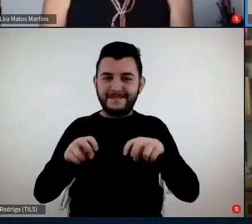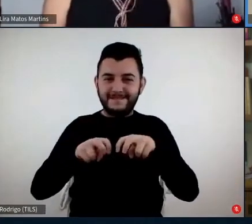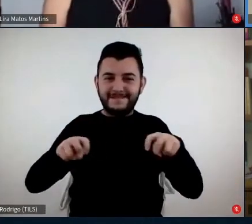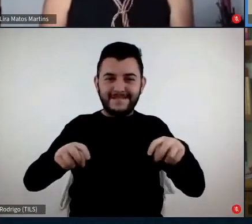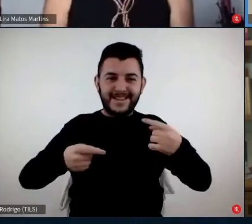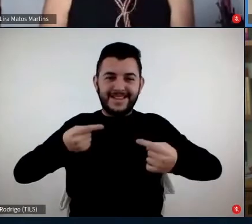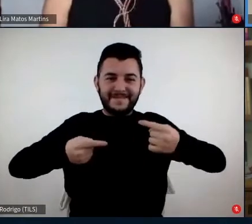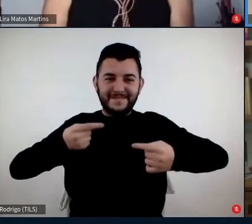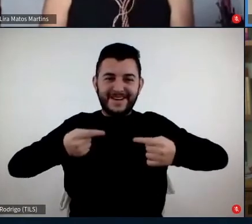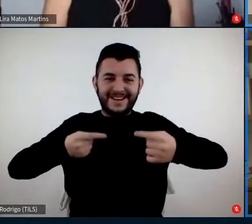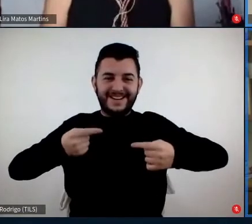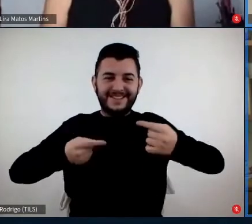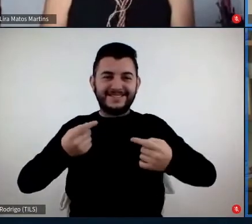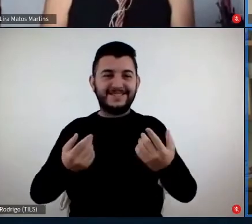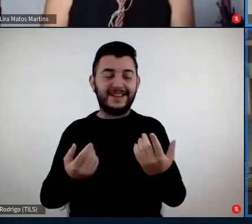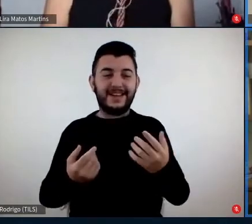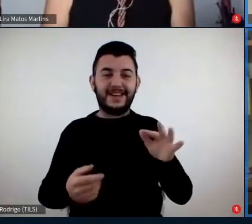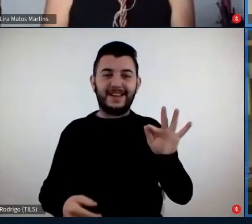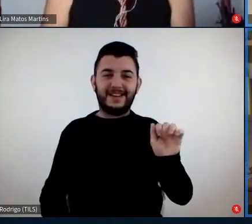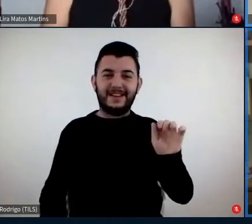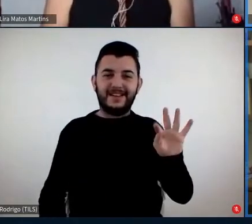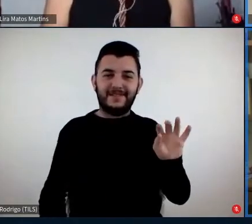discussão sobre como é que esses fatores...